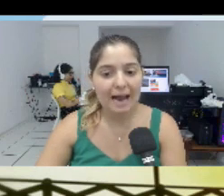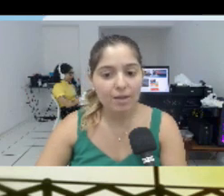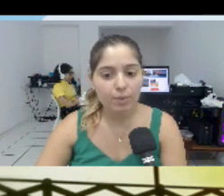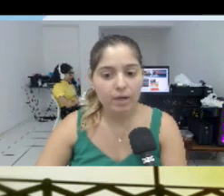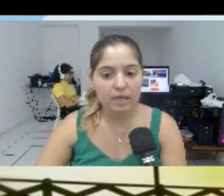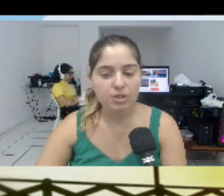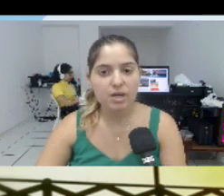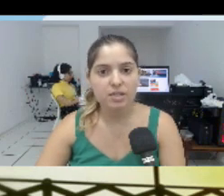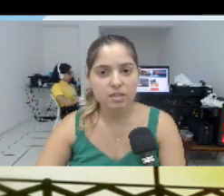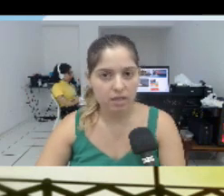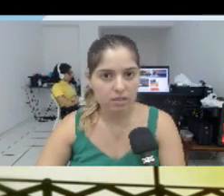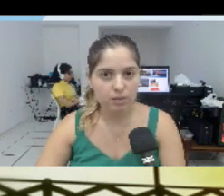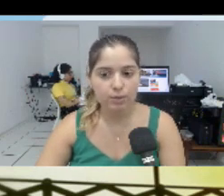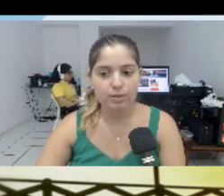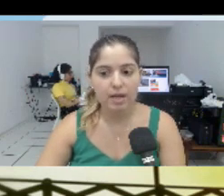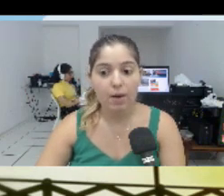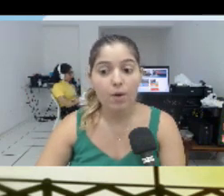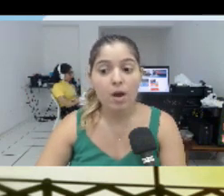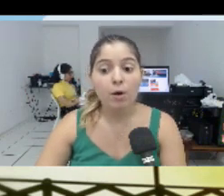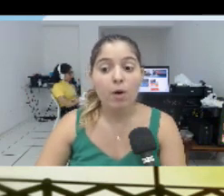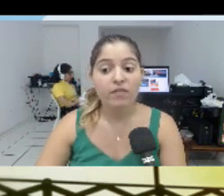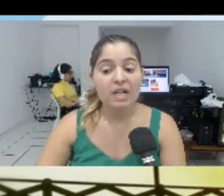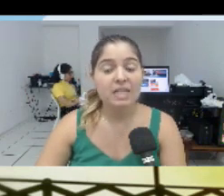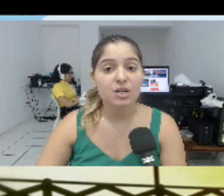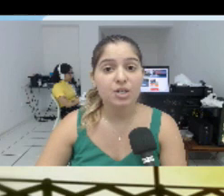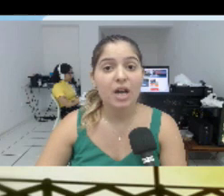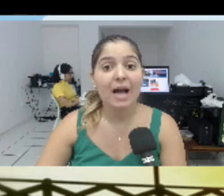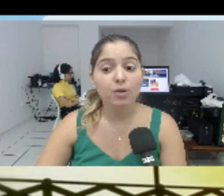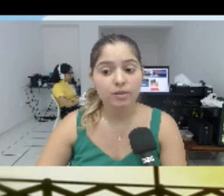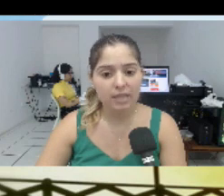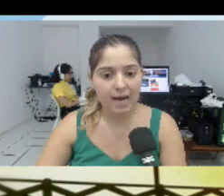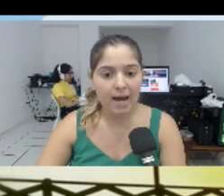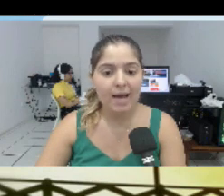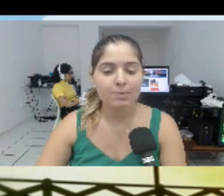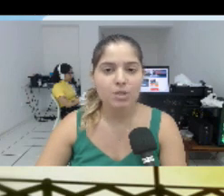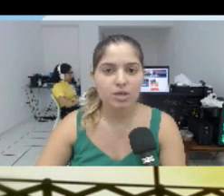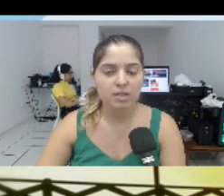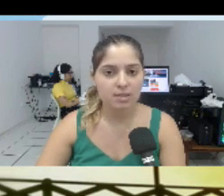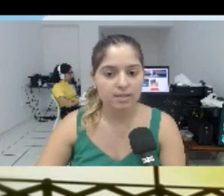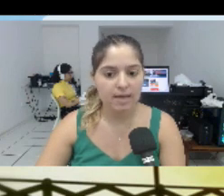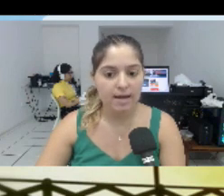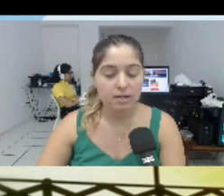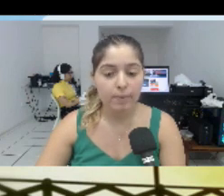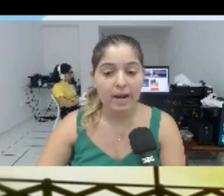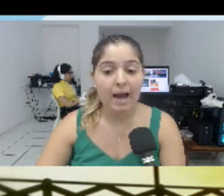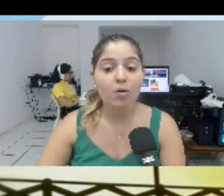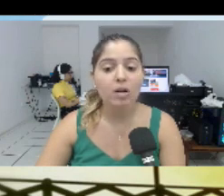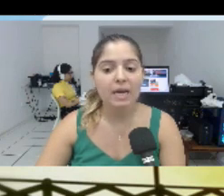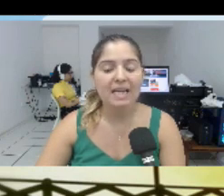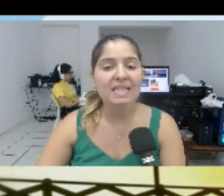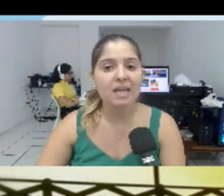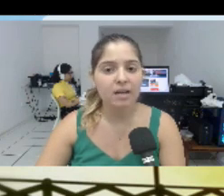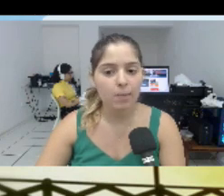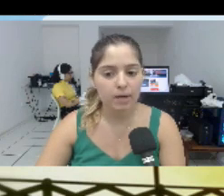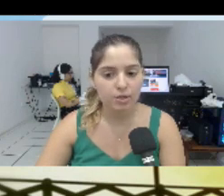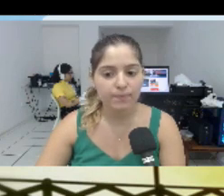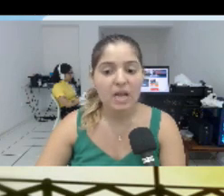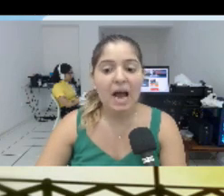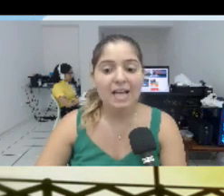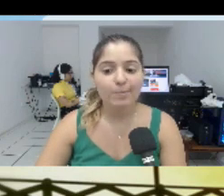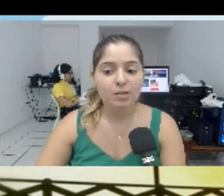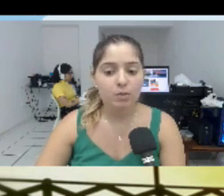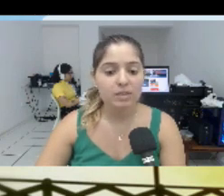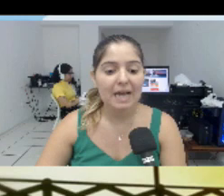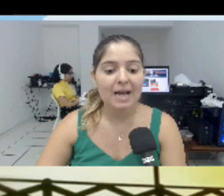seja criada uma rede de assistência social com a finalidade de adotar as medidas necessárias para acolher